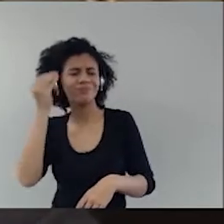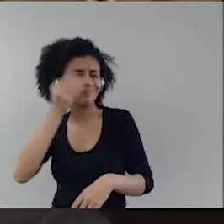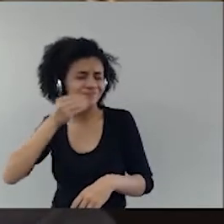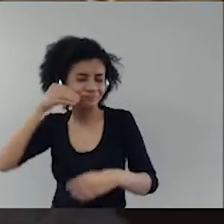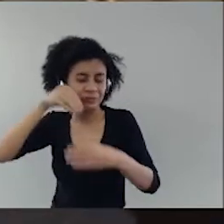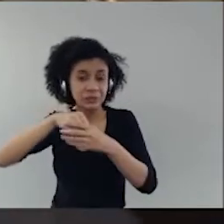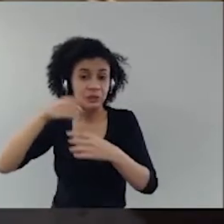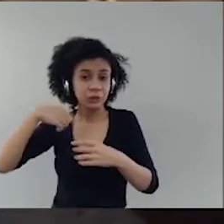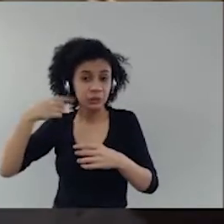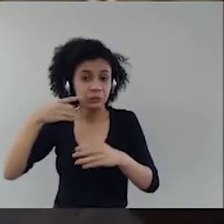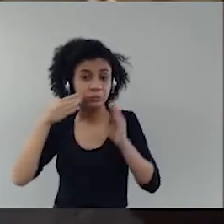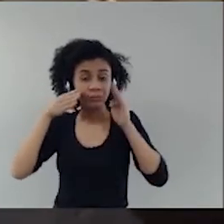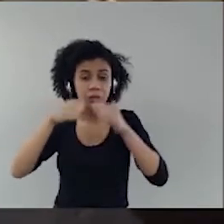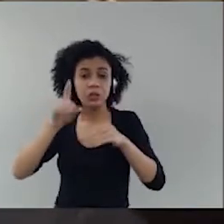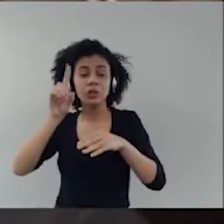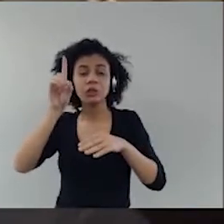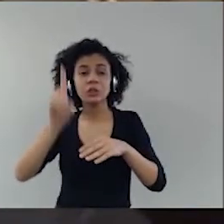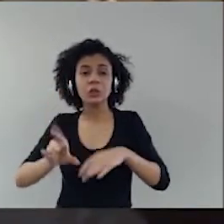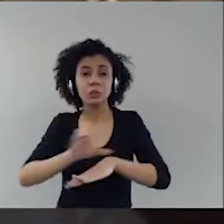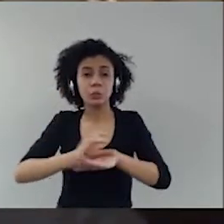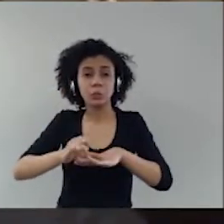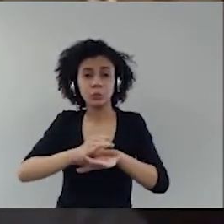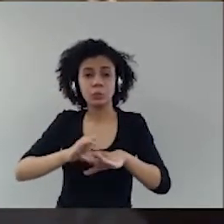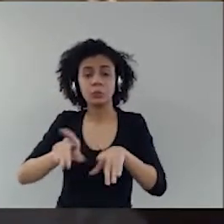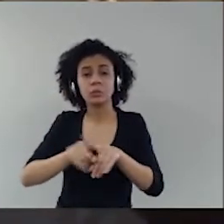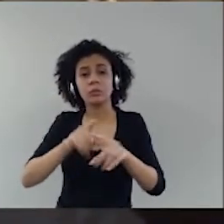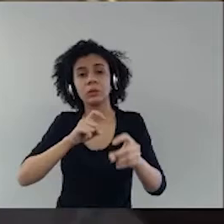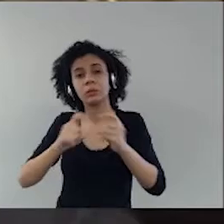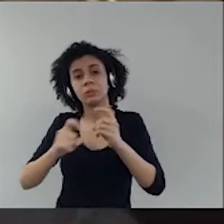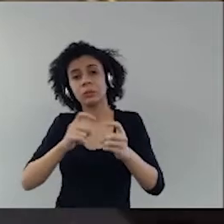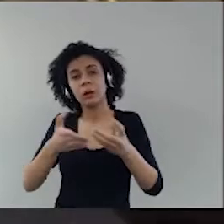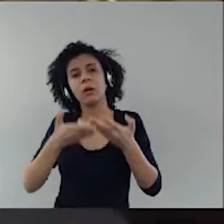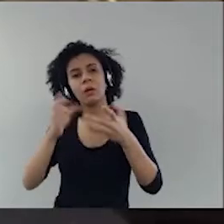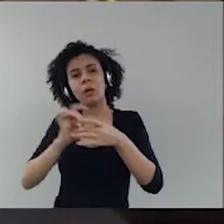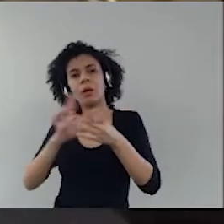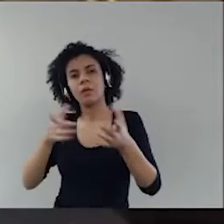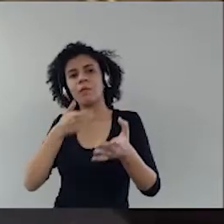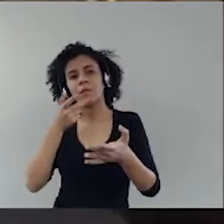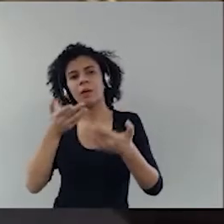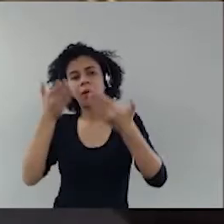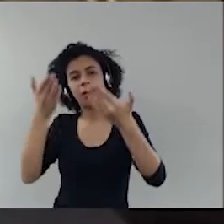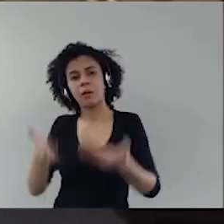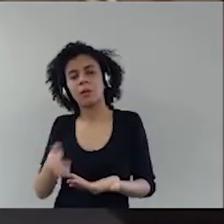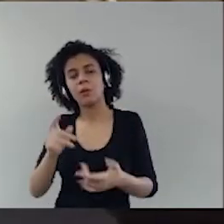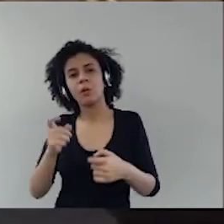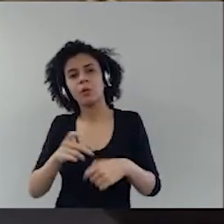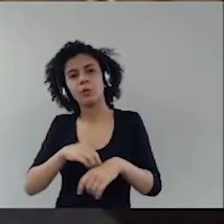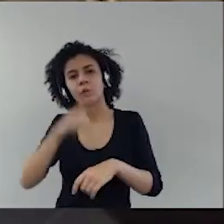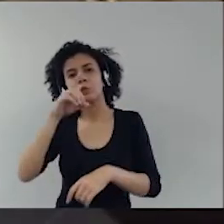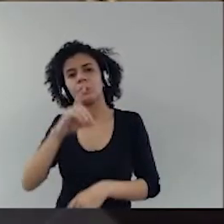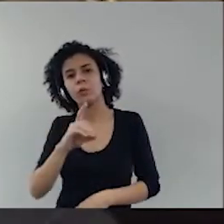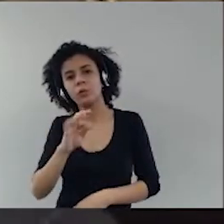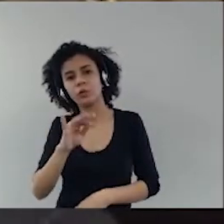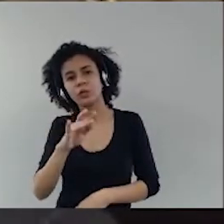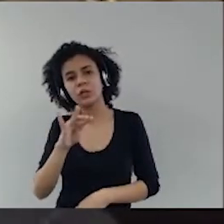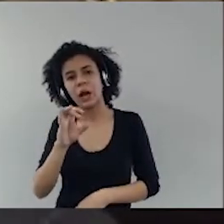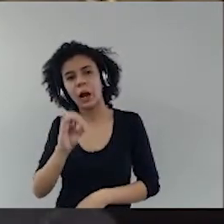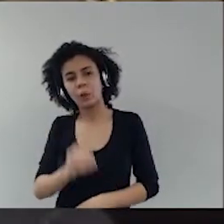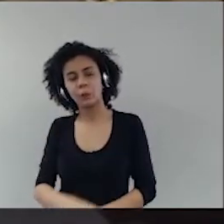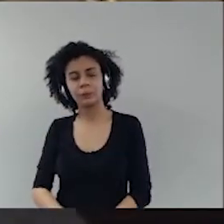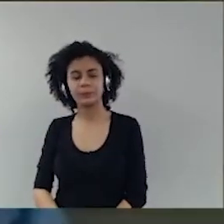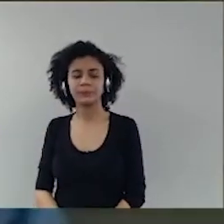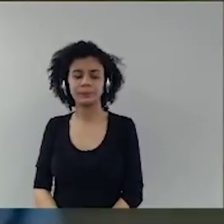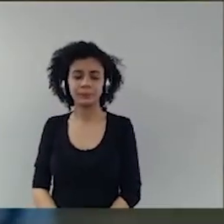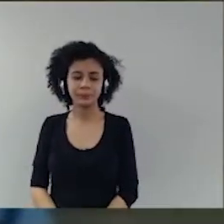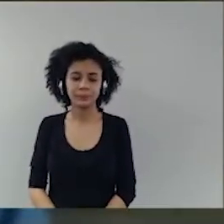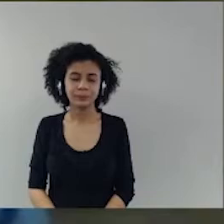ênfase em Direito Constitucional e administrativo. A palavra está com Vossa Excelência, doutor Tiago. Bom,